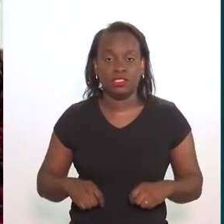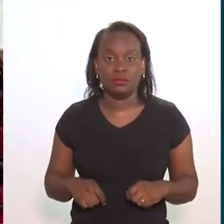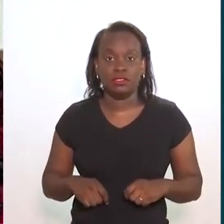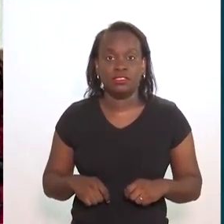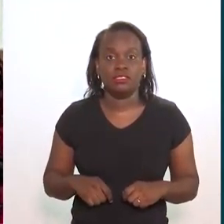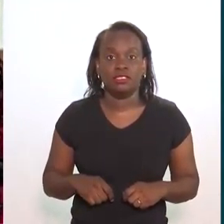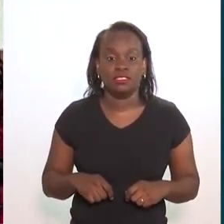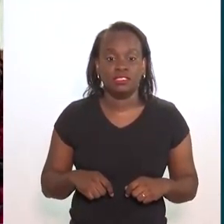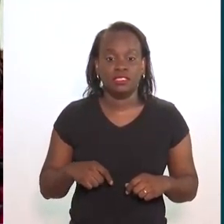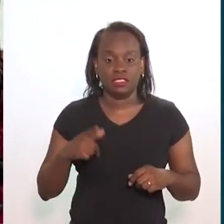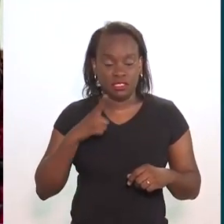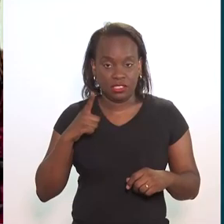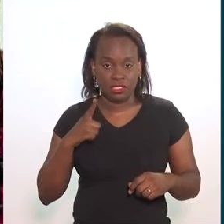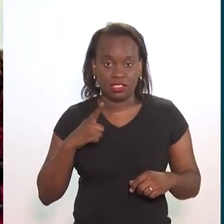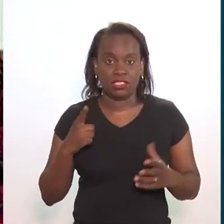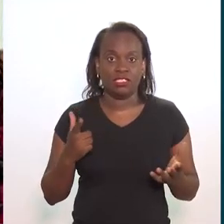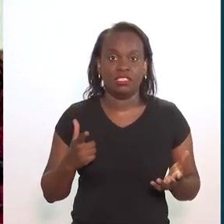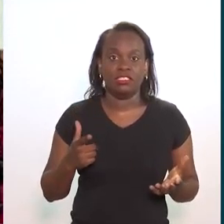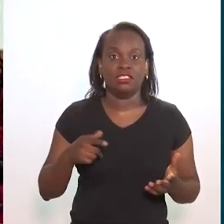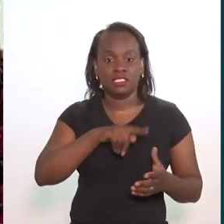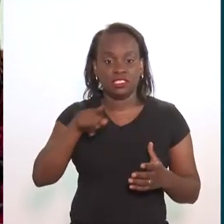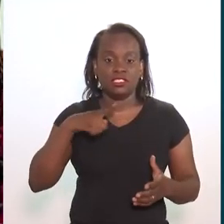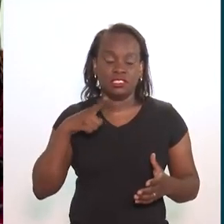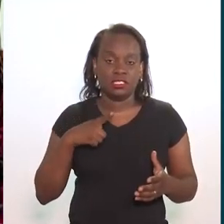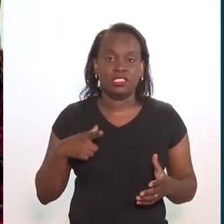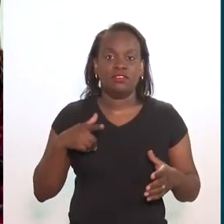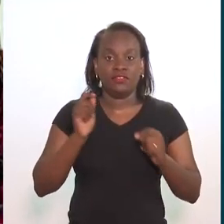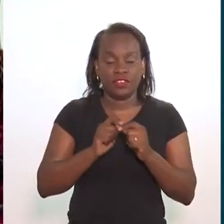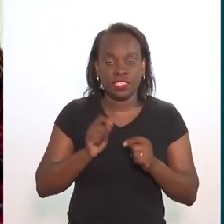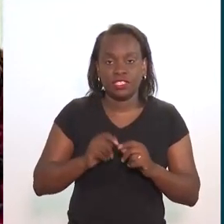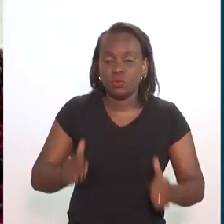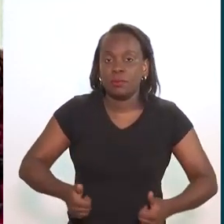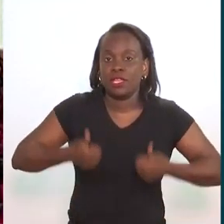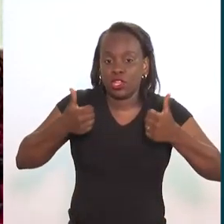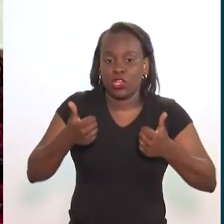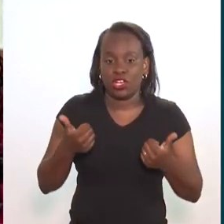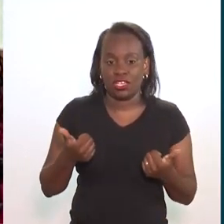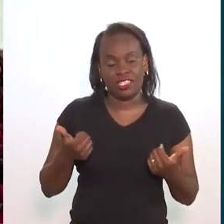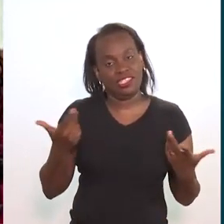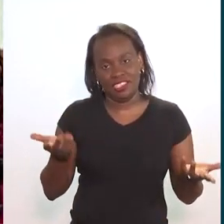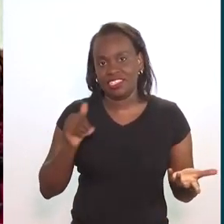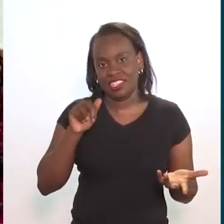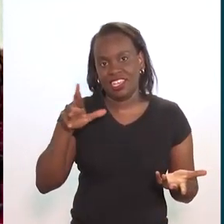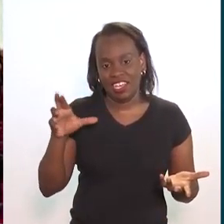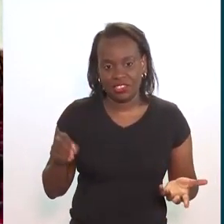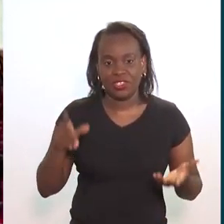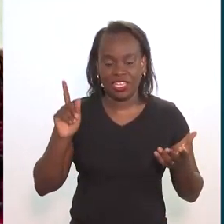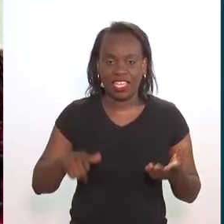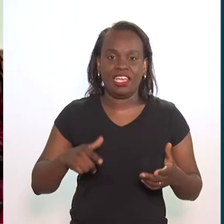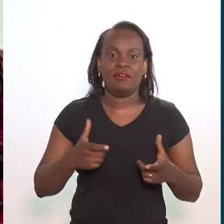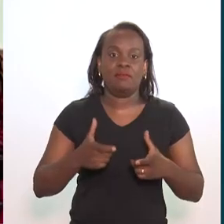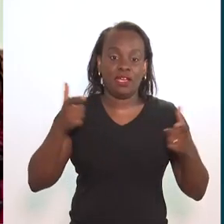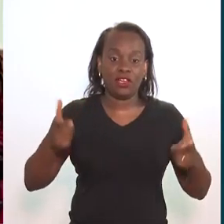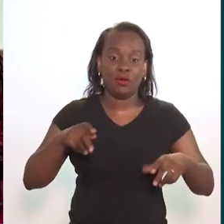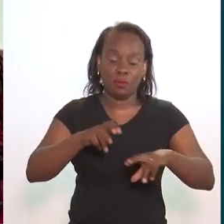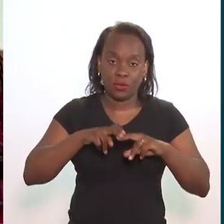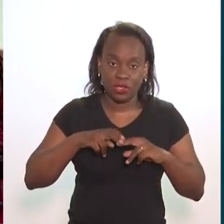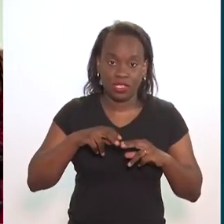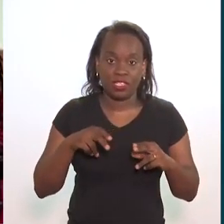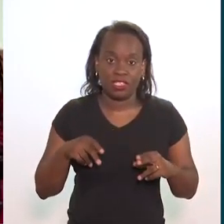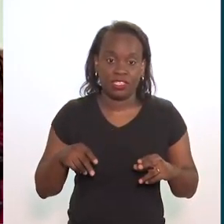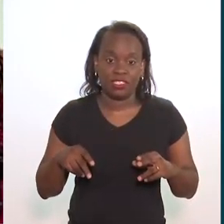uma possibilidade que a gente teve, a gente está fazendo melhor ainda. Claro, é uma qualidade maior